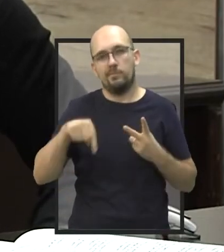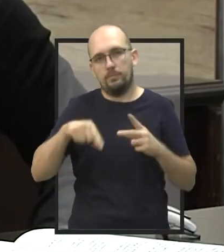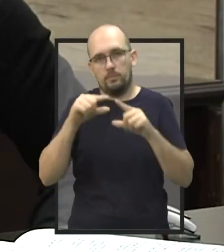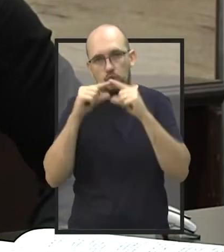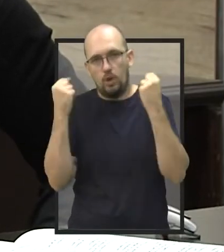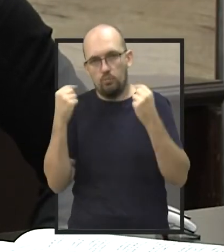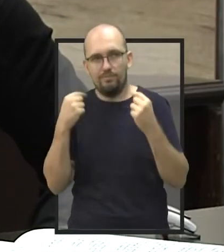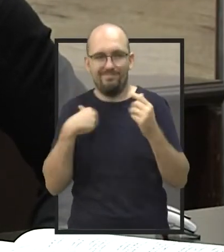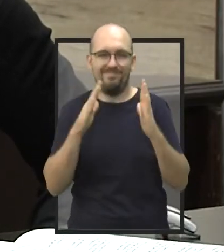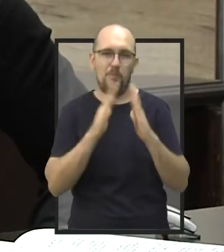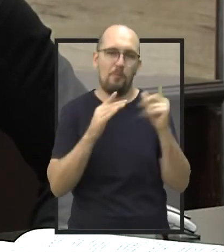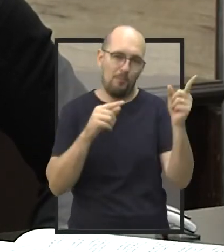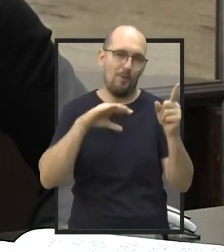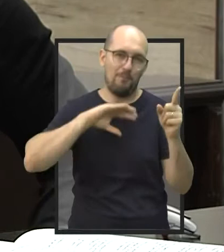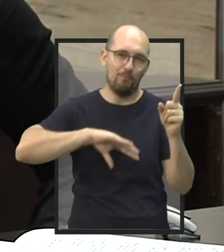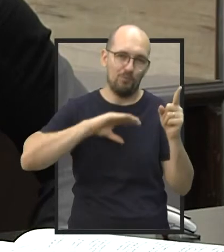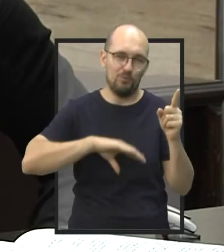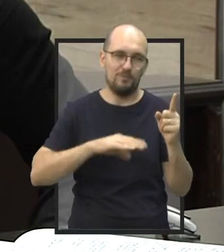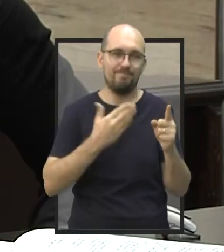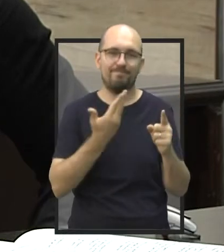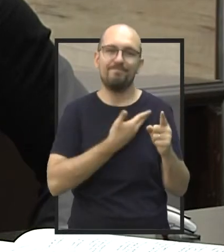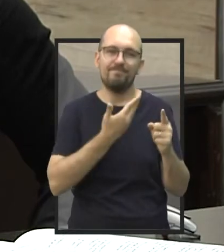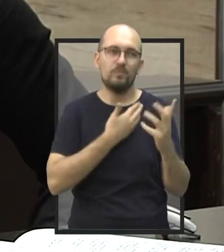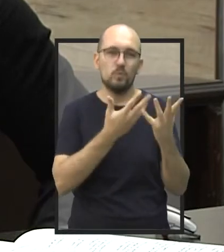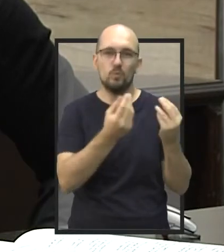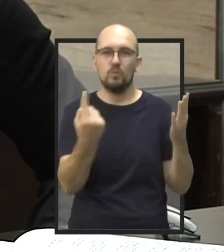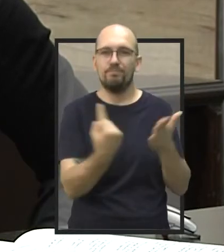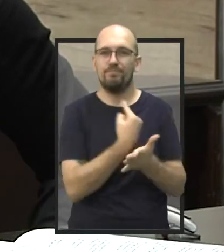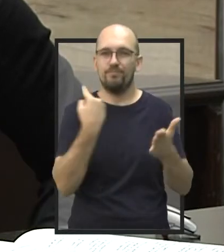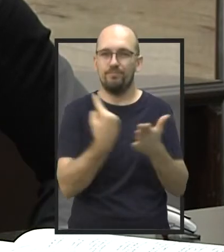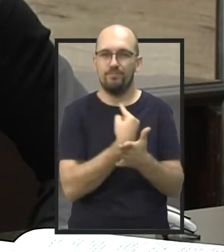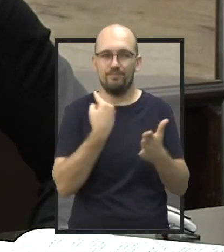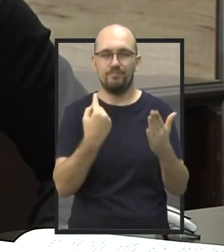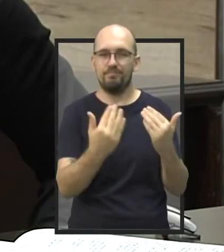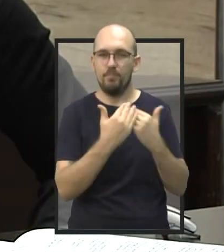gente já viu muitos amigos nossos também aqui questionarem, fazer